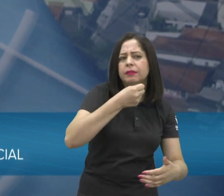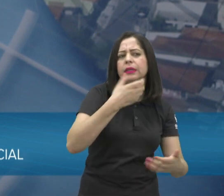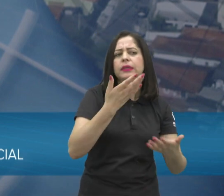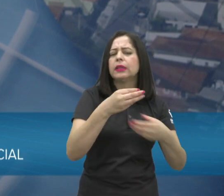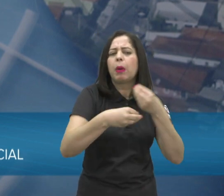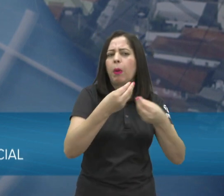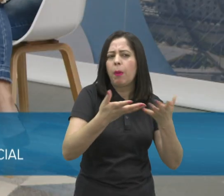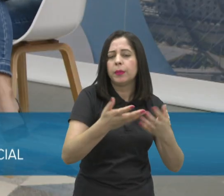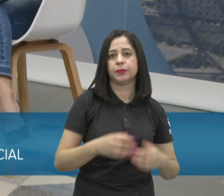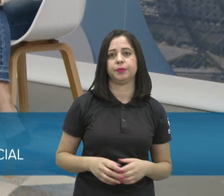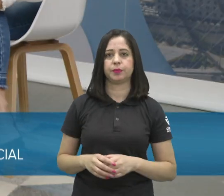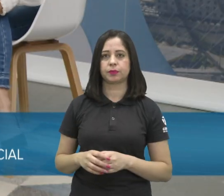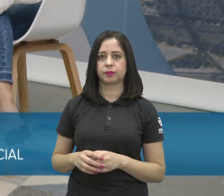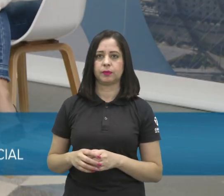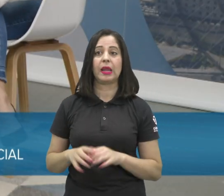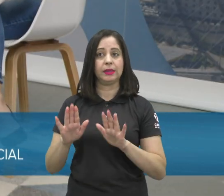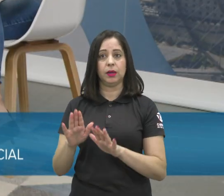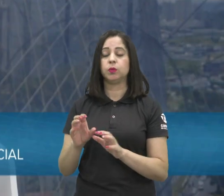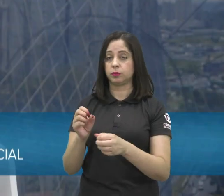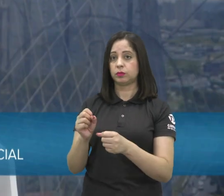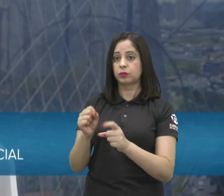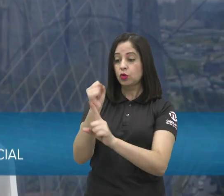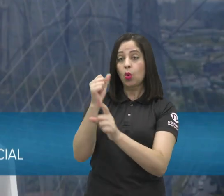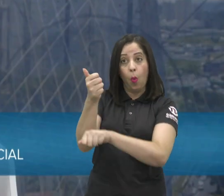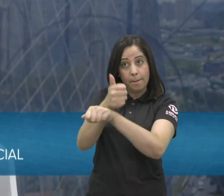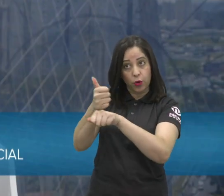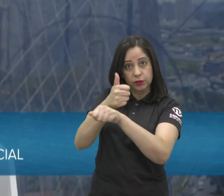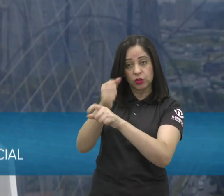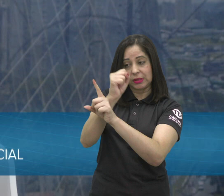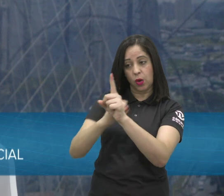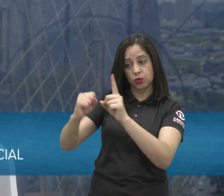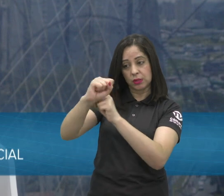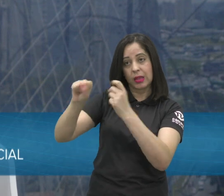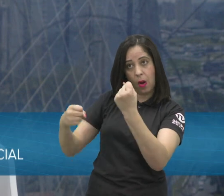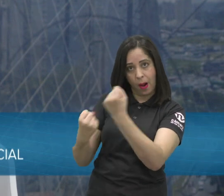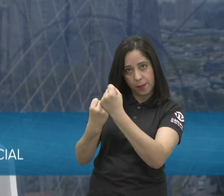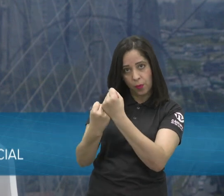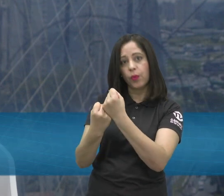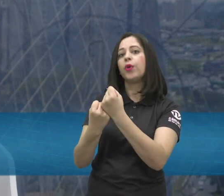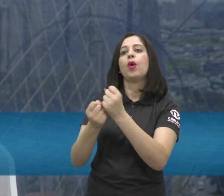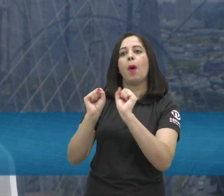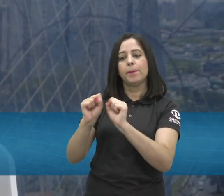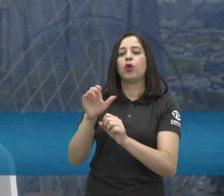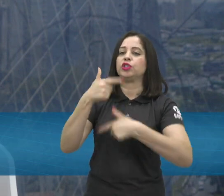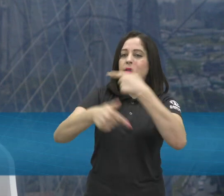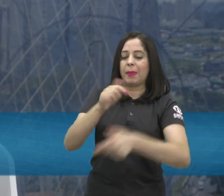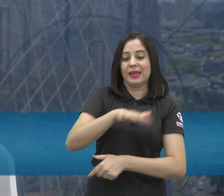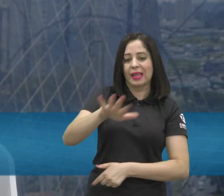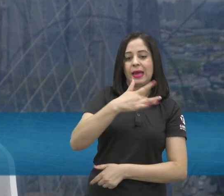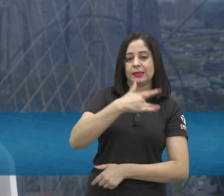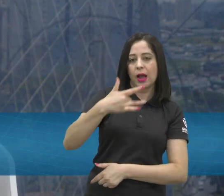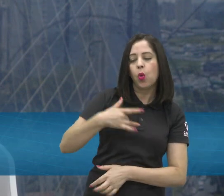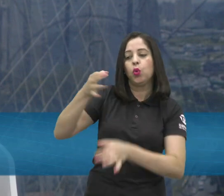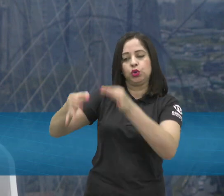realidade? O assistente social, ele atua de diversas formas em diversos espaços, né? Então, ele pode ser na área da saúde, pode ser na área